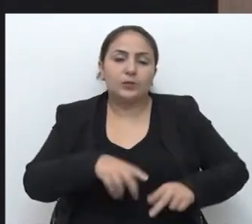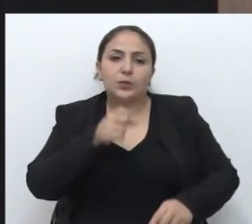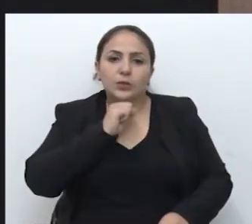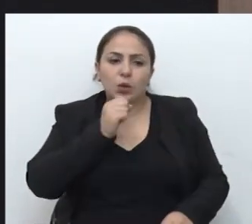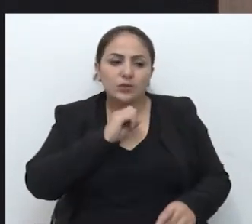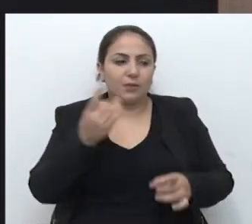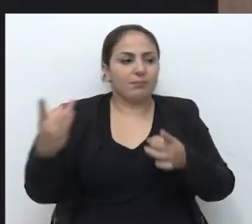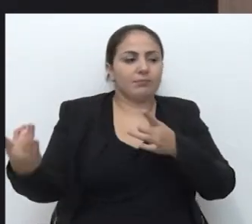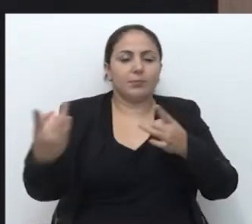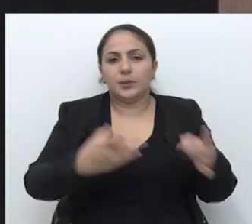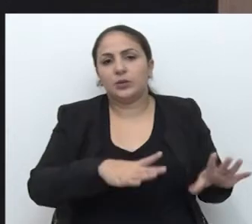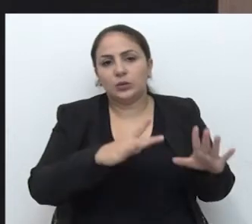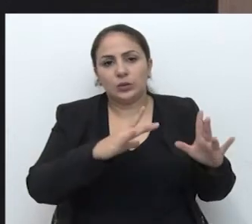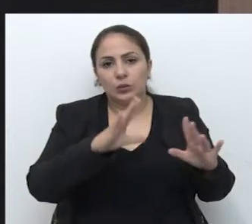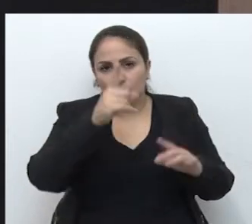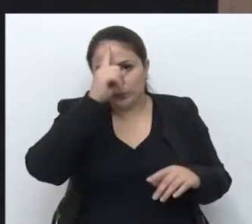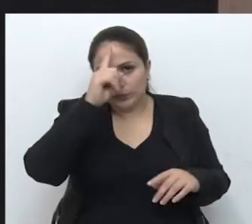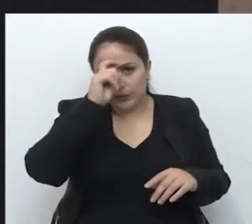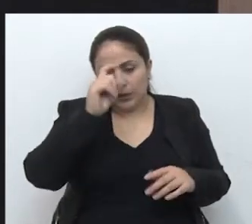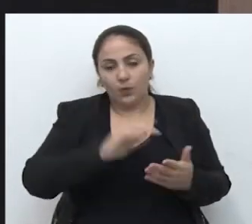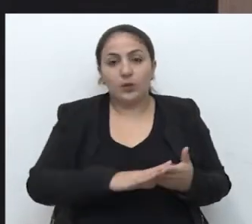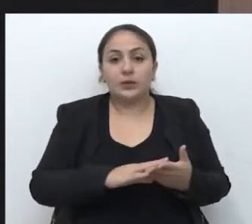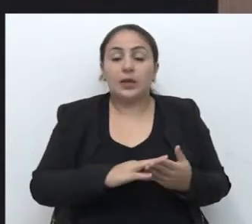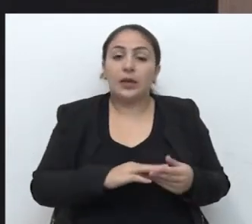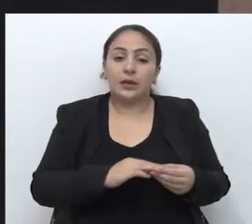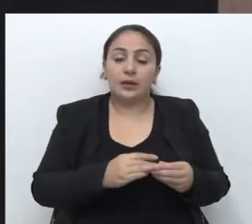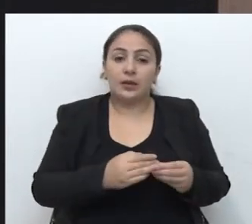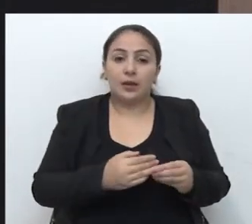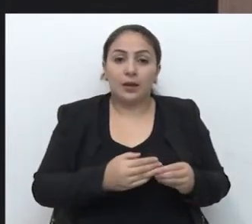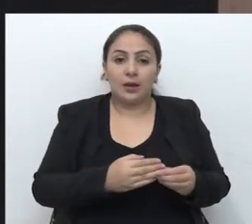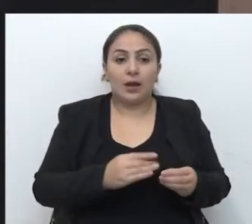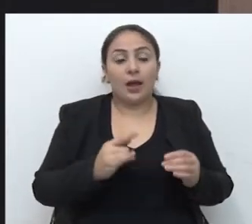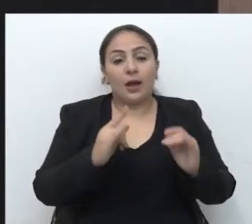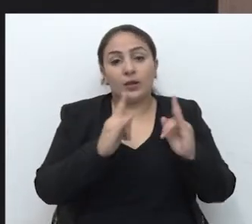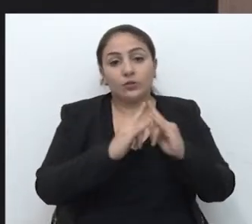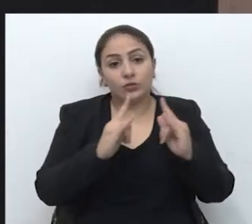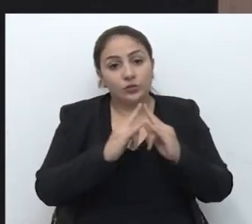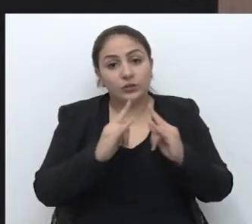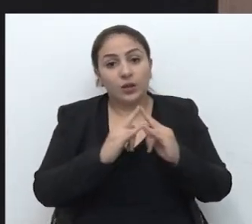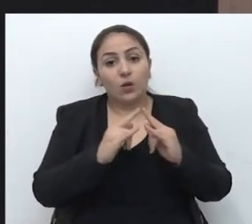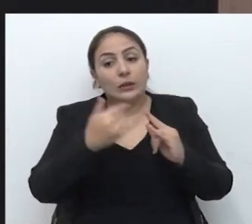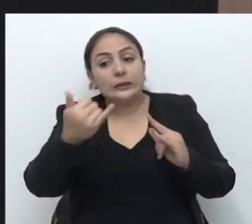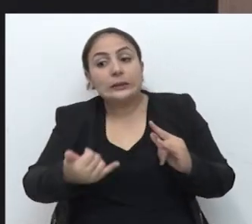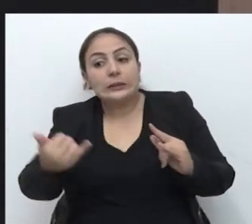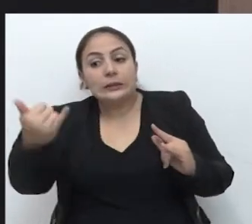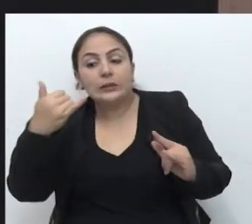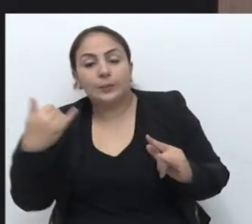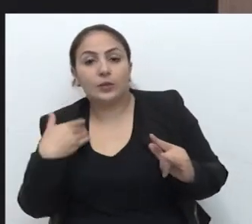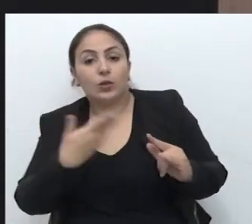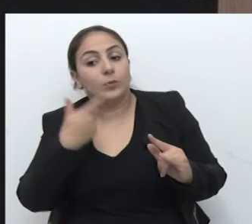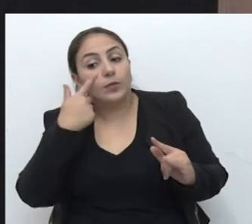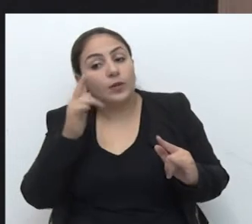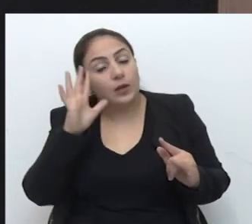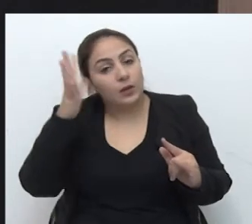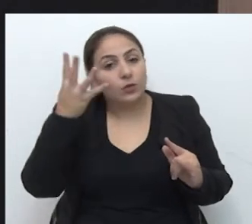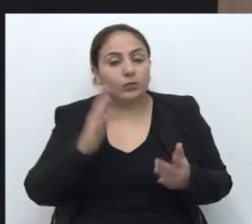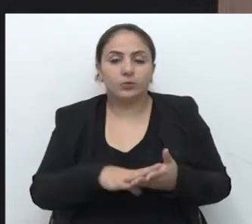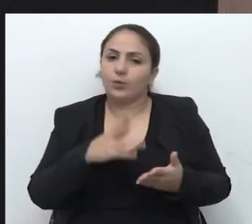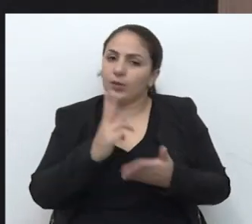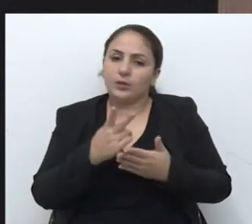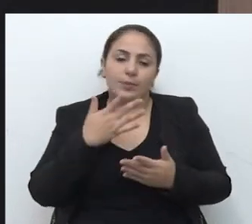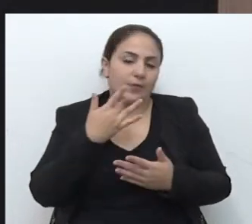são abandonados em hospitais, que então a instituição ela faz contato conosco para que a gente tente essa resolução.